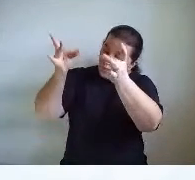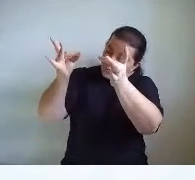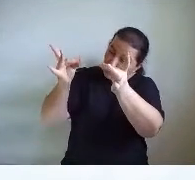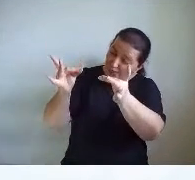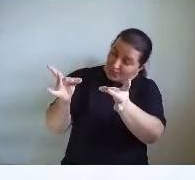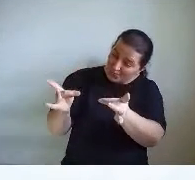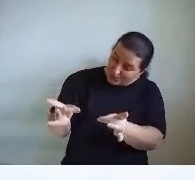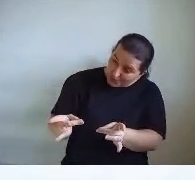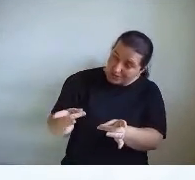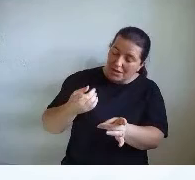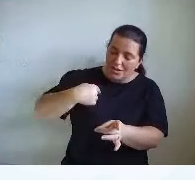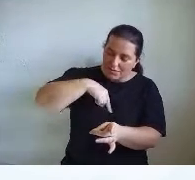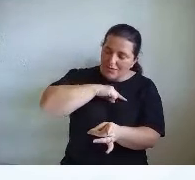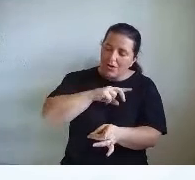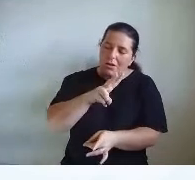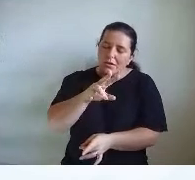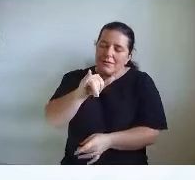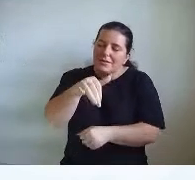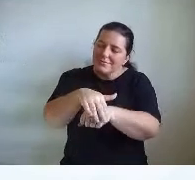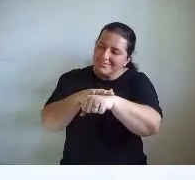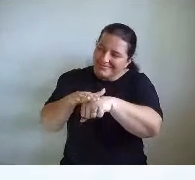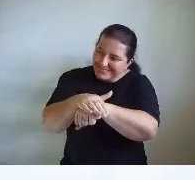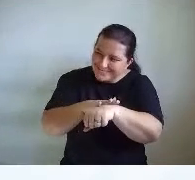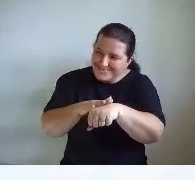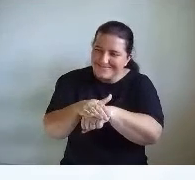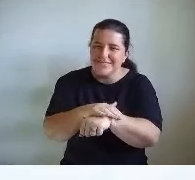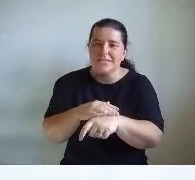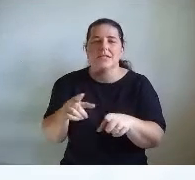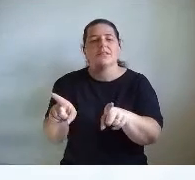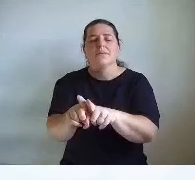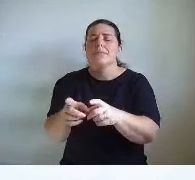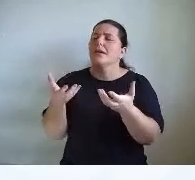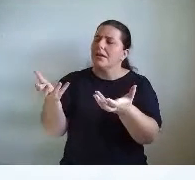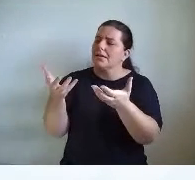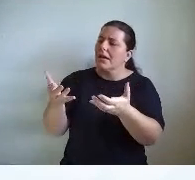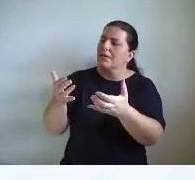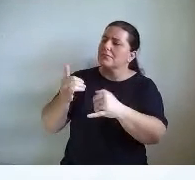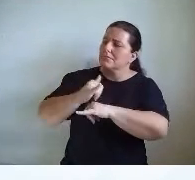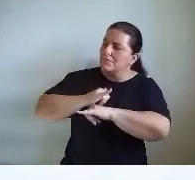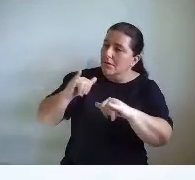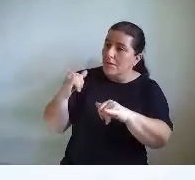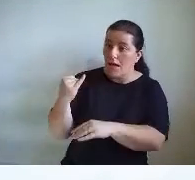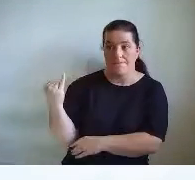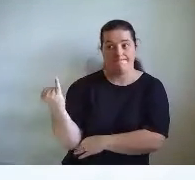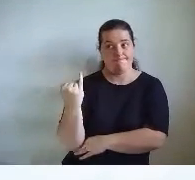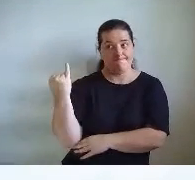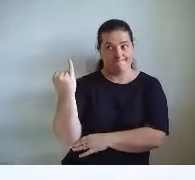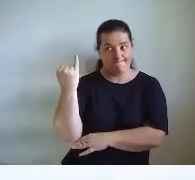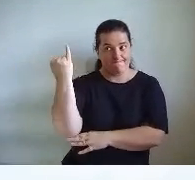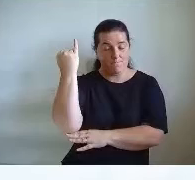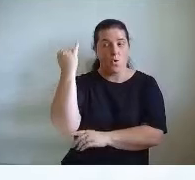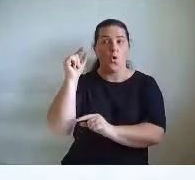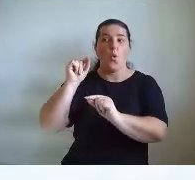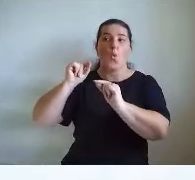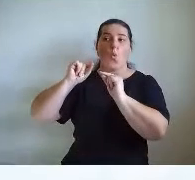que a gente vai aqui conversar. E quero também destacar que é muito importante, né,